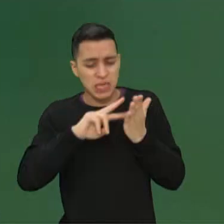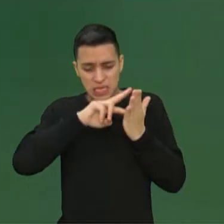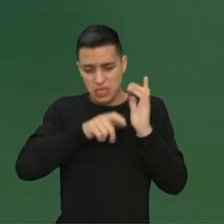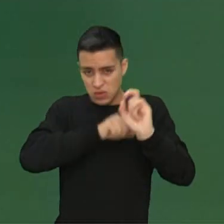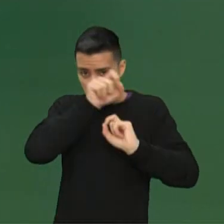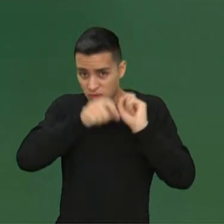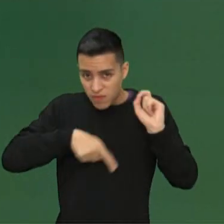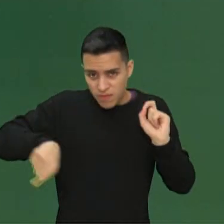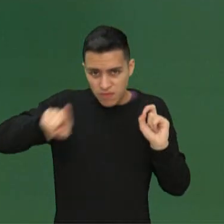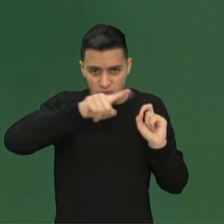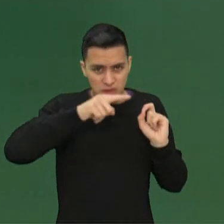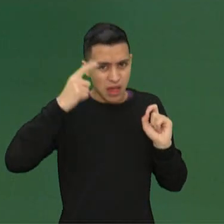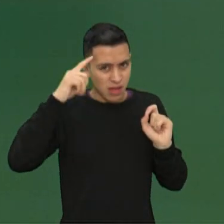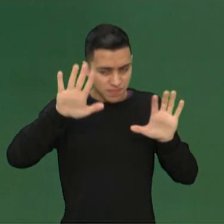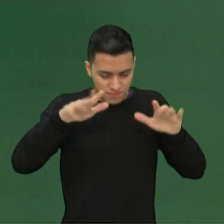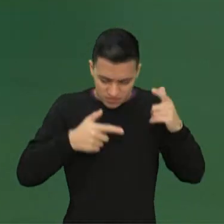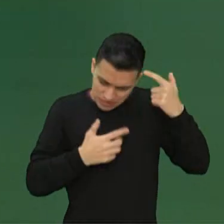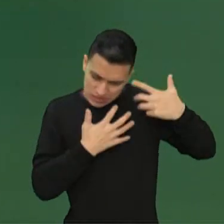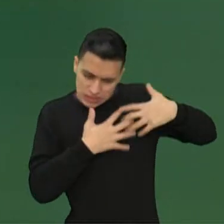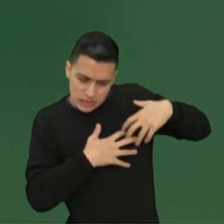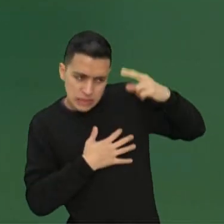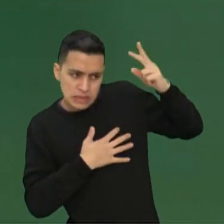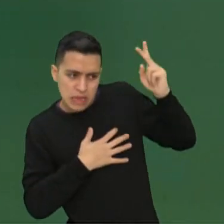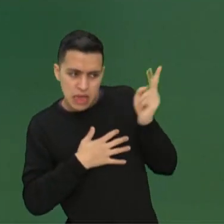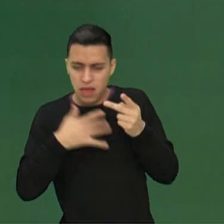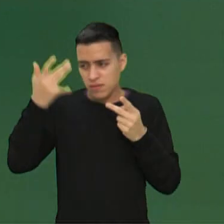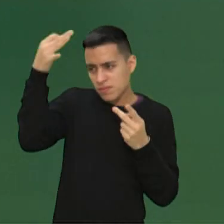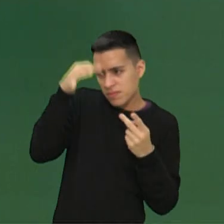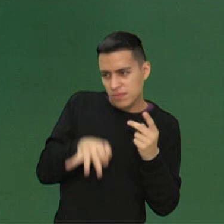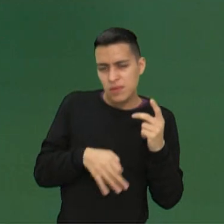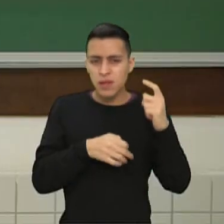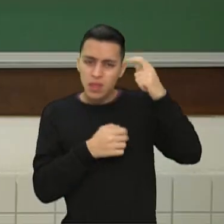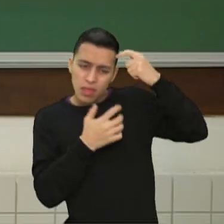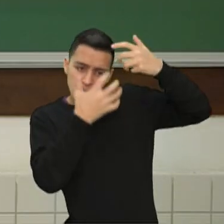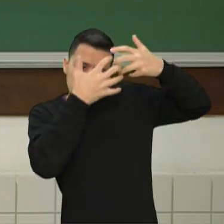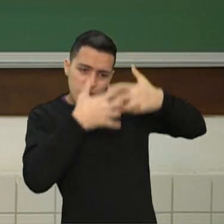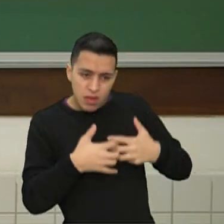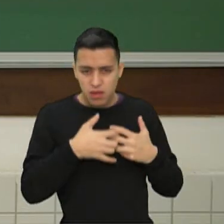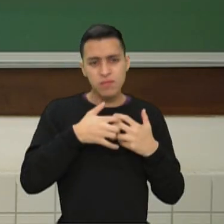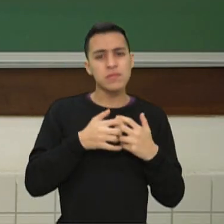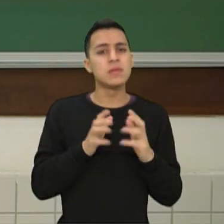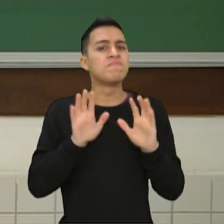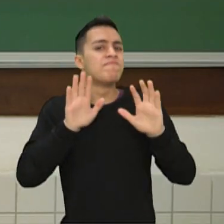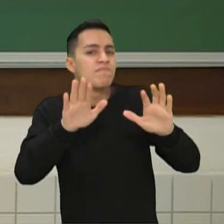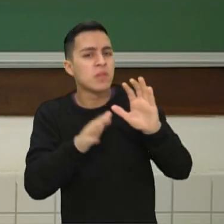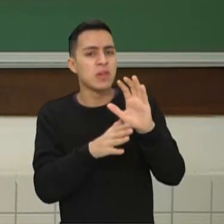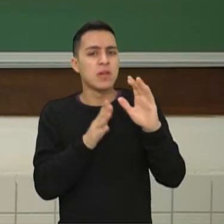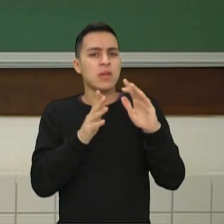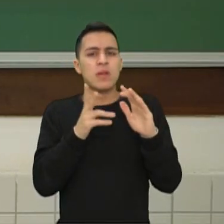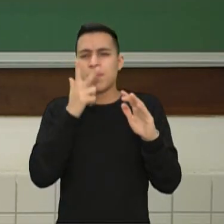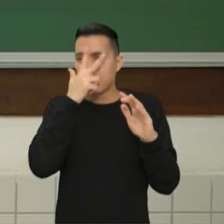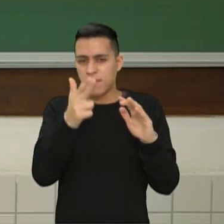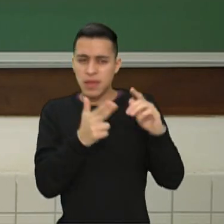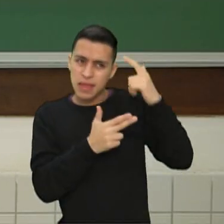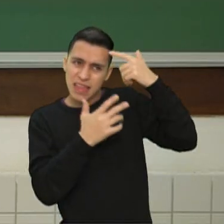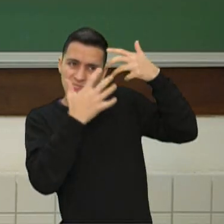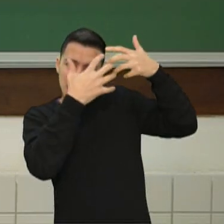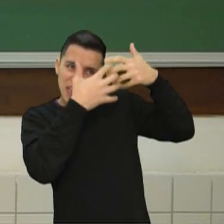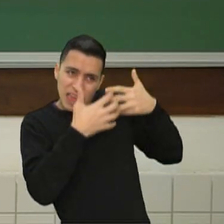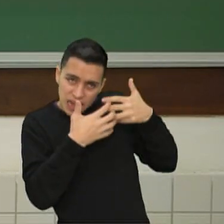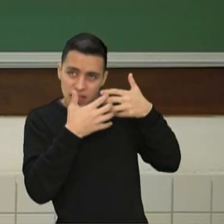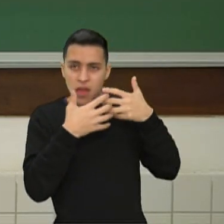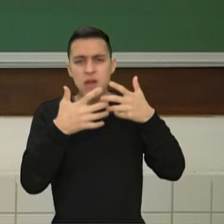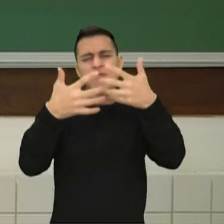você refletindo com si mesmo sobre o certo, o errado, etc. Tá? O confronto entre, né, a reflexão externa